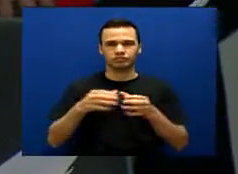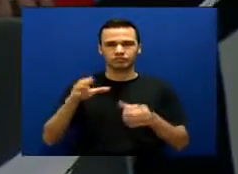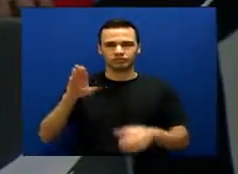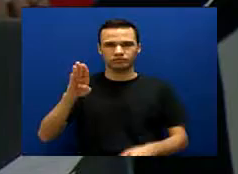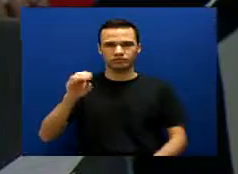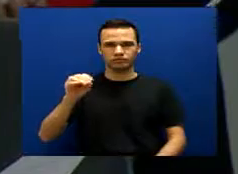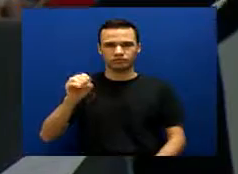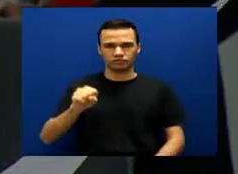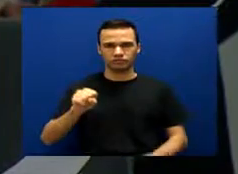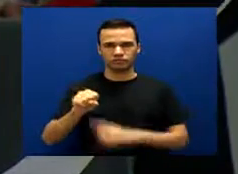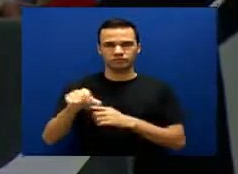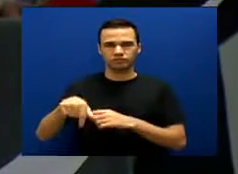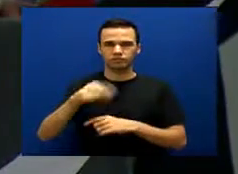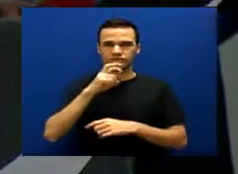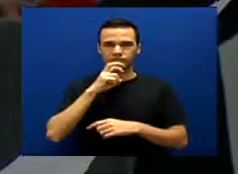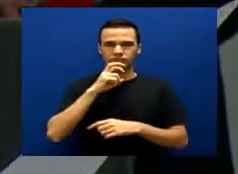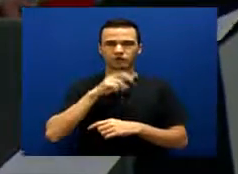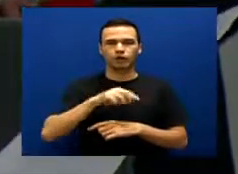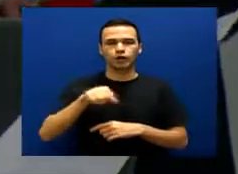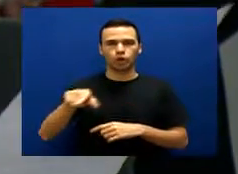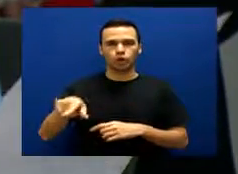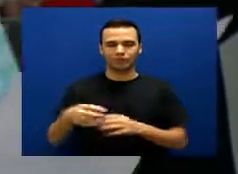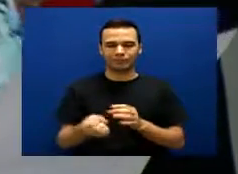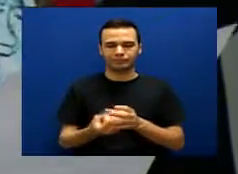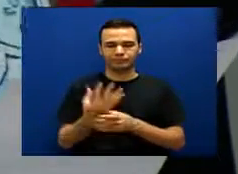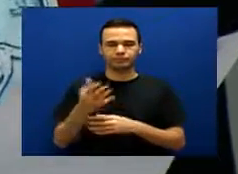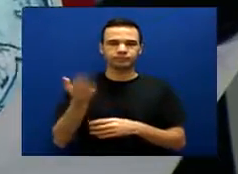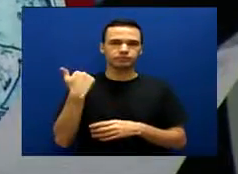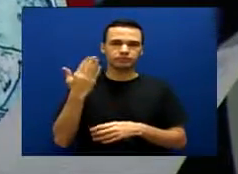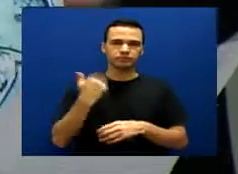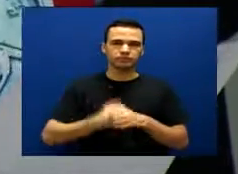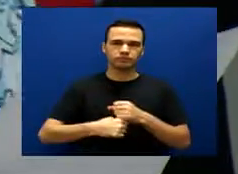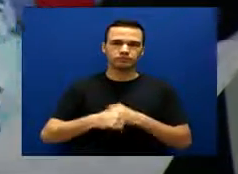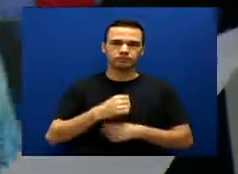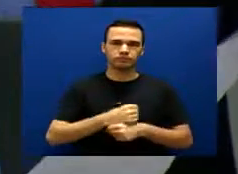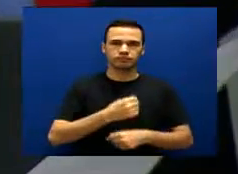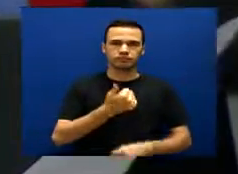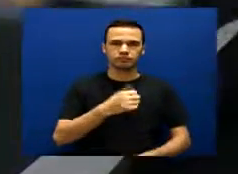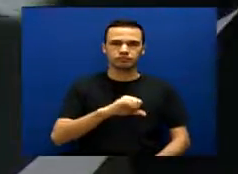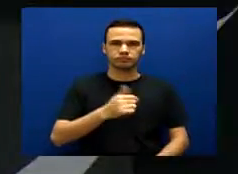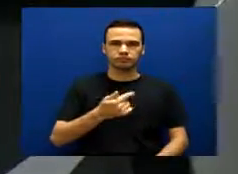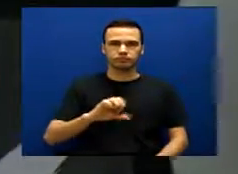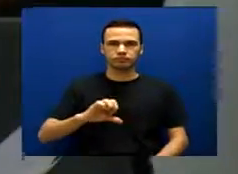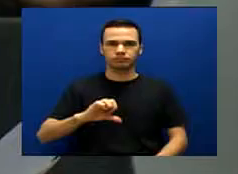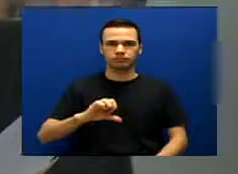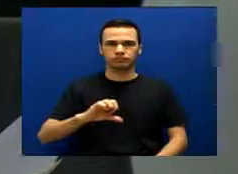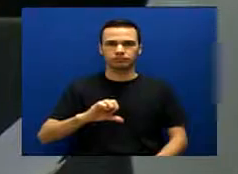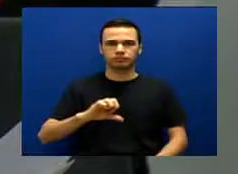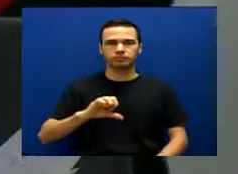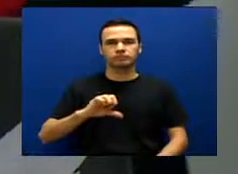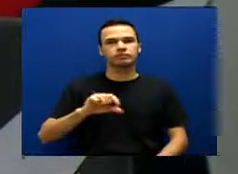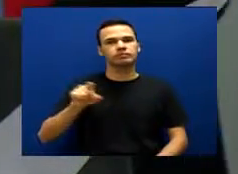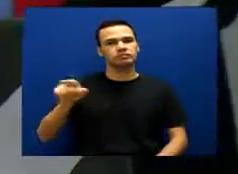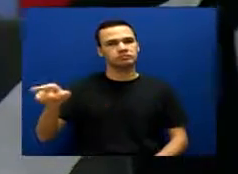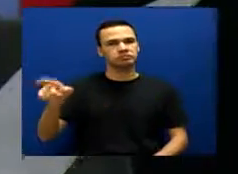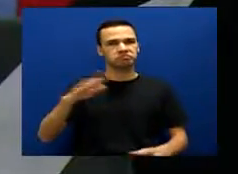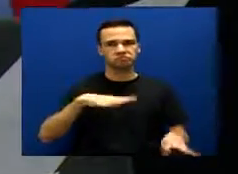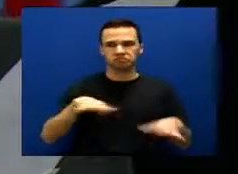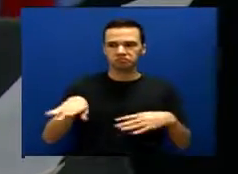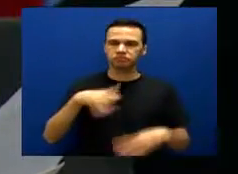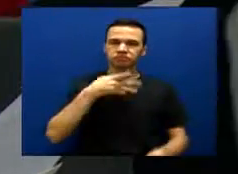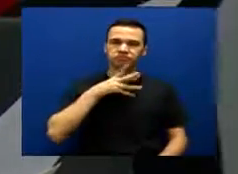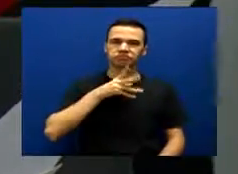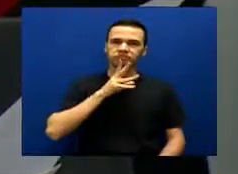de Sorocaba, ele foi fundado em 1979 e é uma